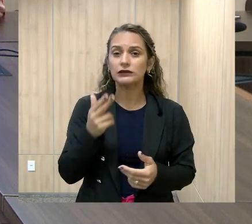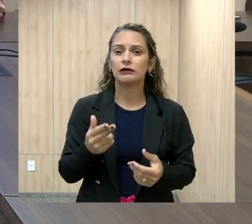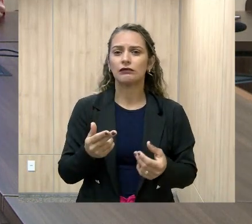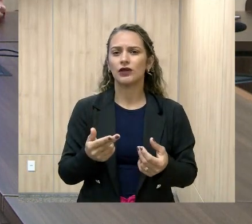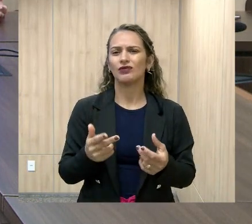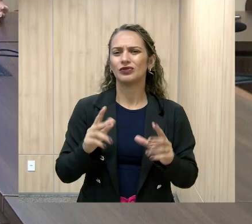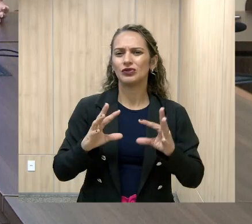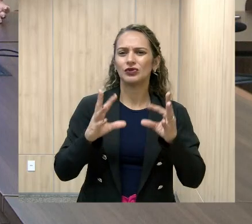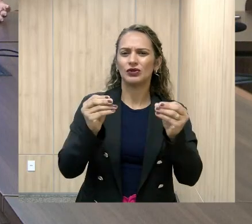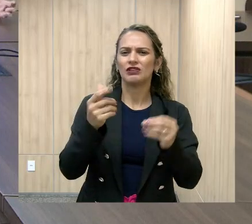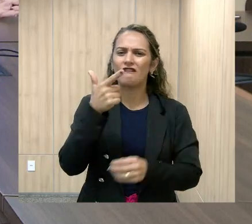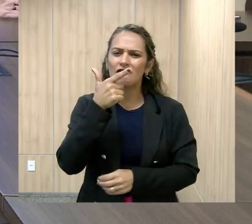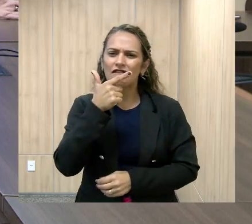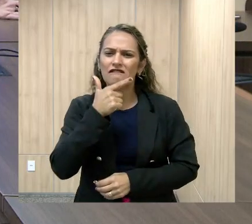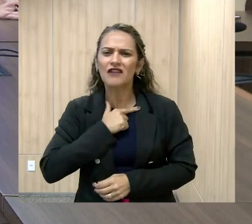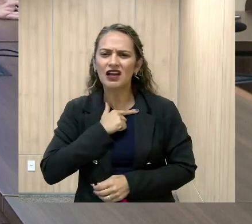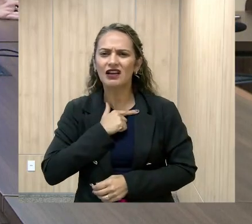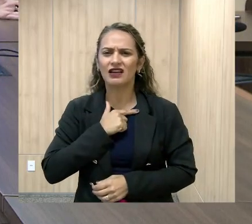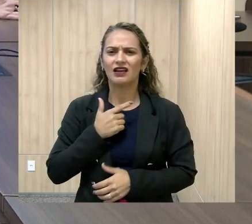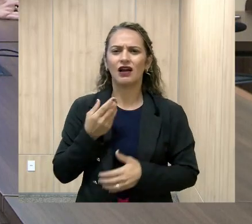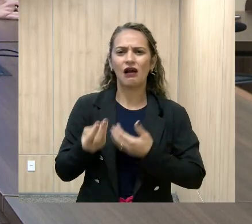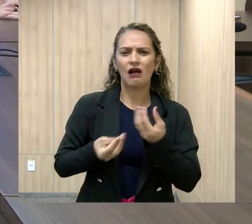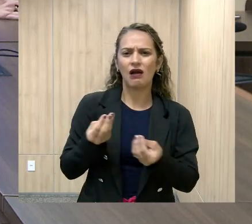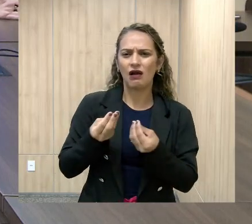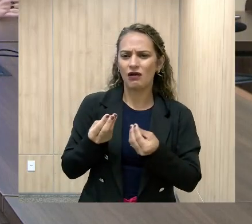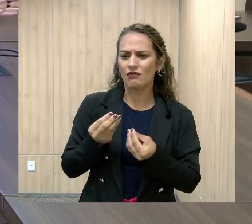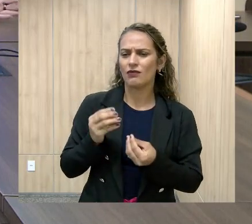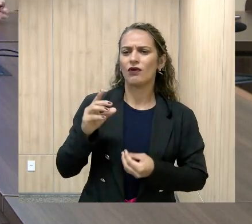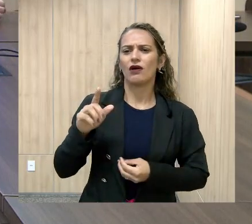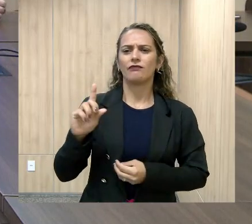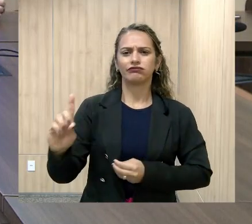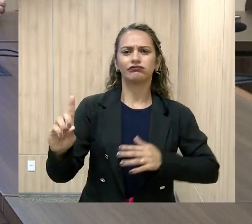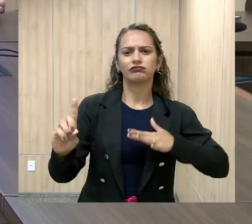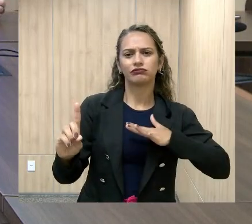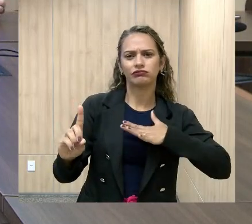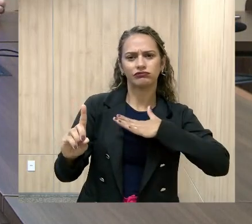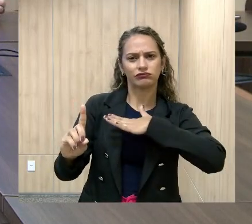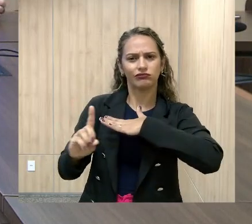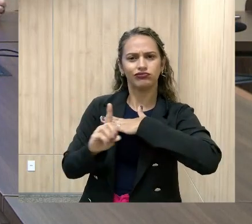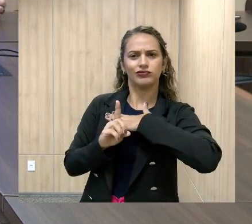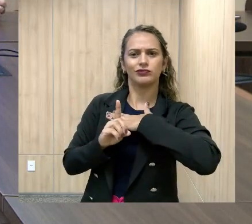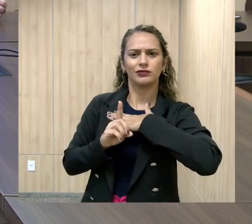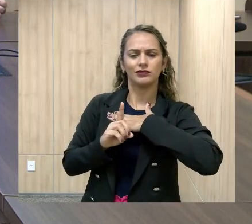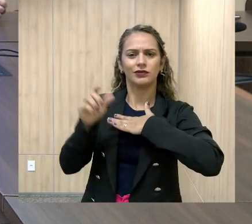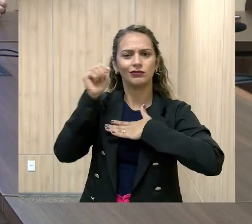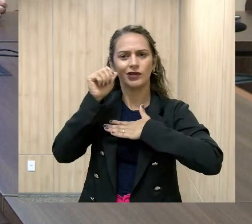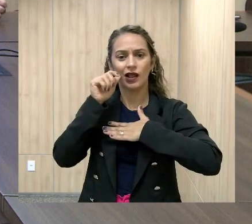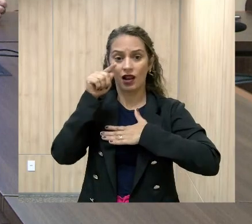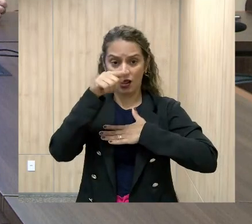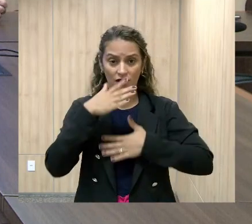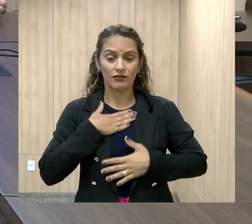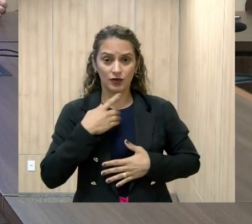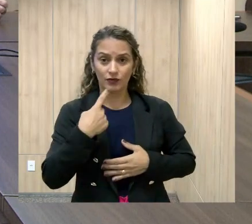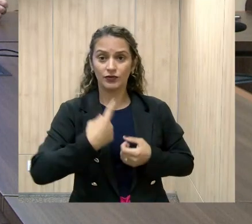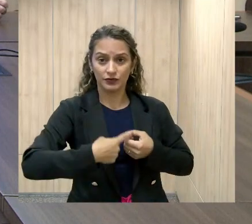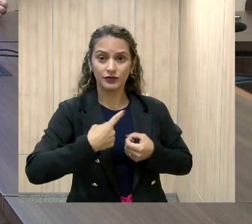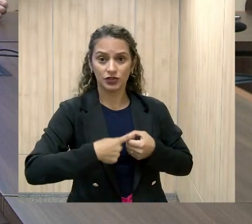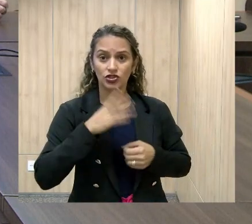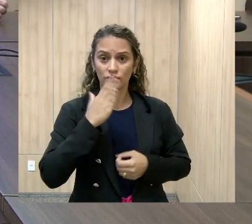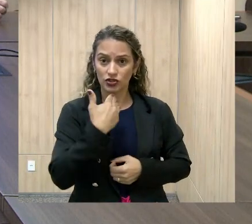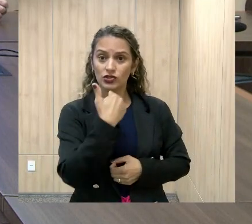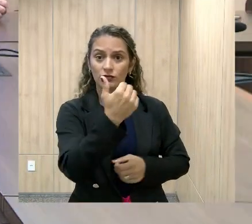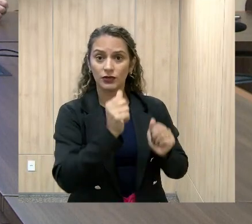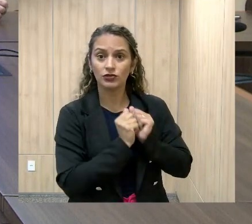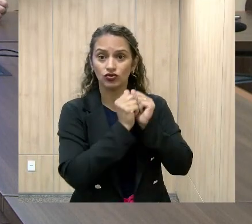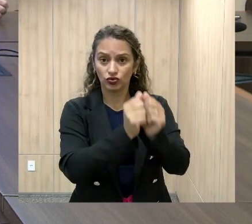precária nós mulheres não temos dignidade ser atendida de uma forma respeitosa lá no meu Município aí eu já fui